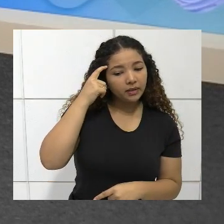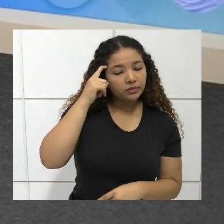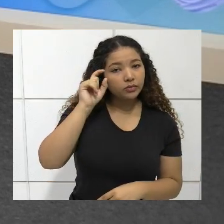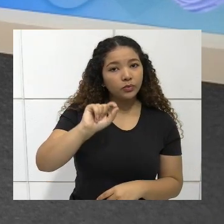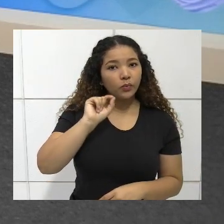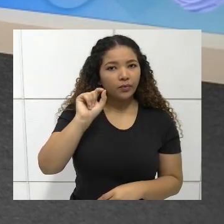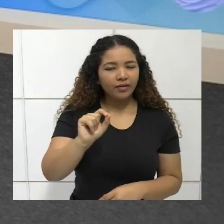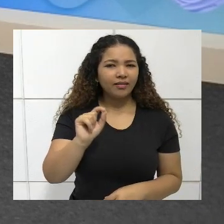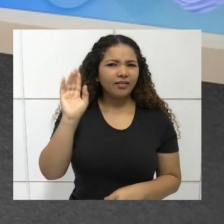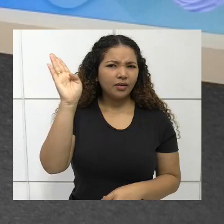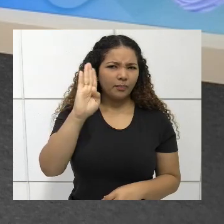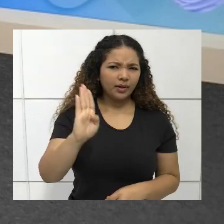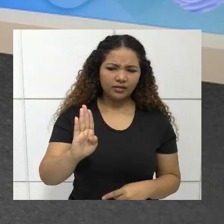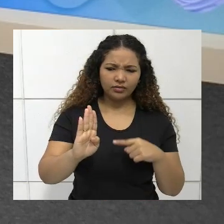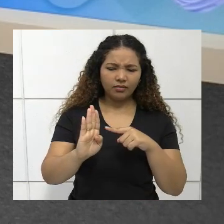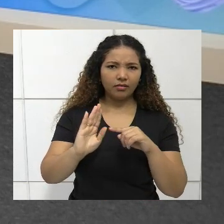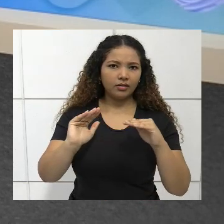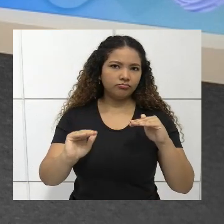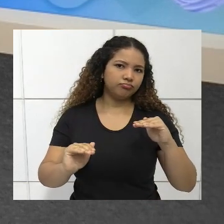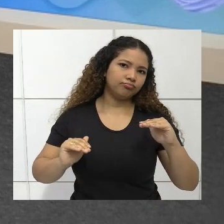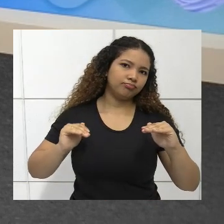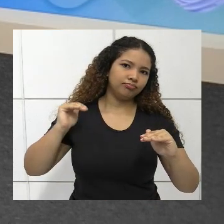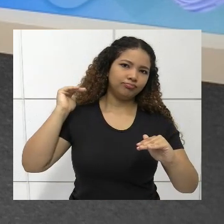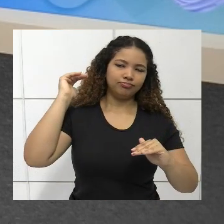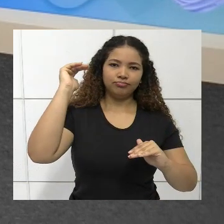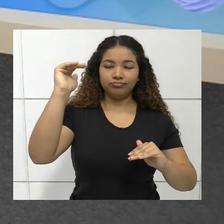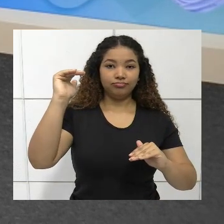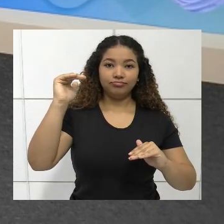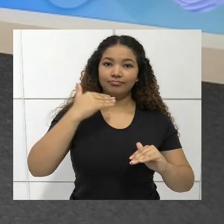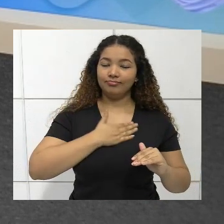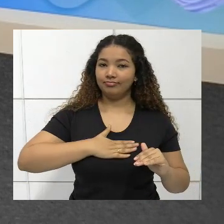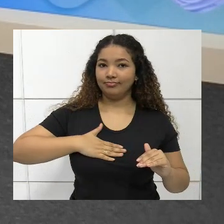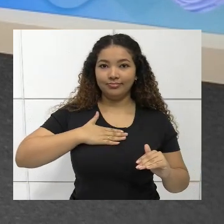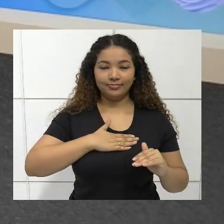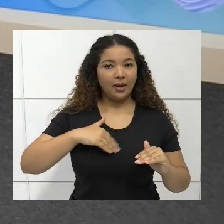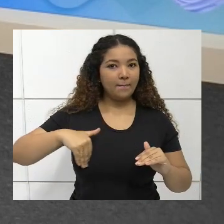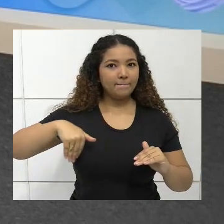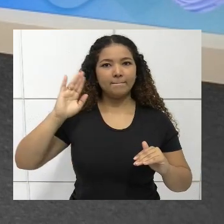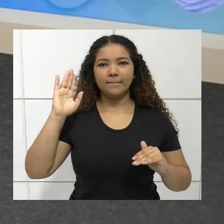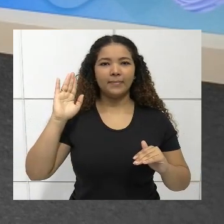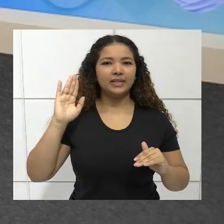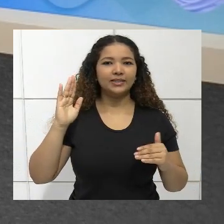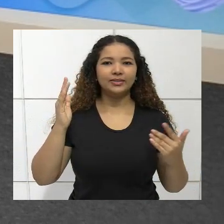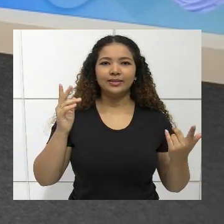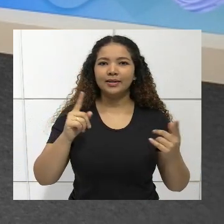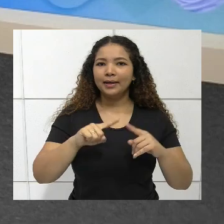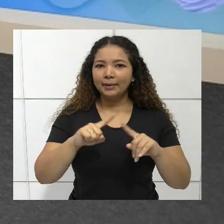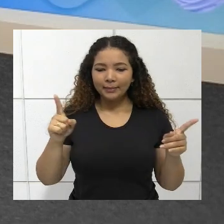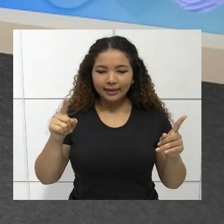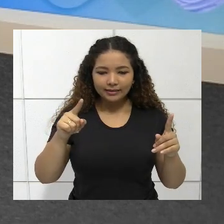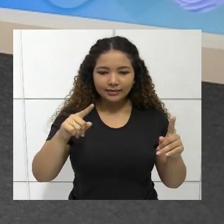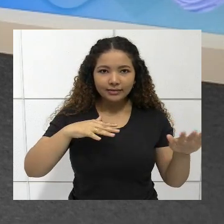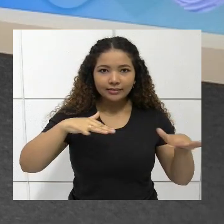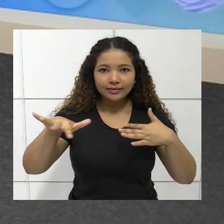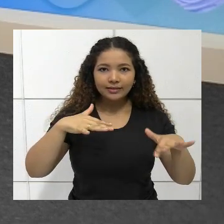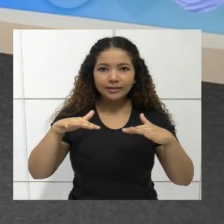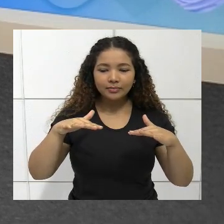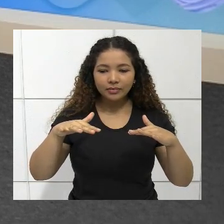todavia, o time do Brasil era amplo favorito e isso não se demonstrou em campo. O Brasil